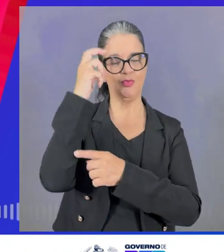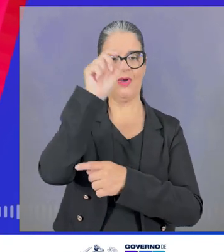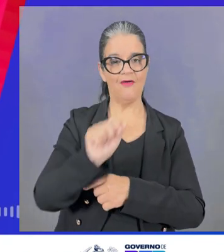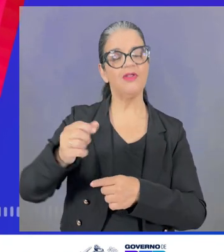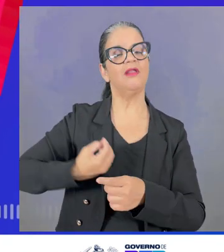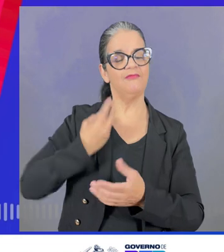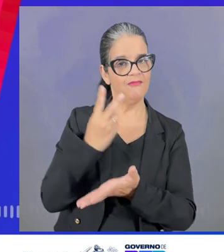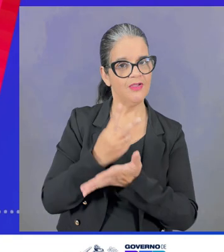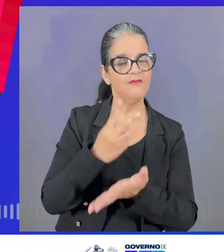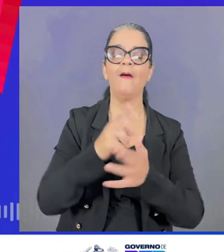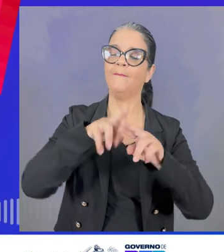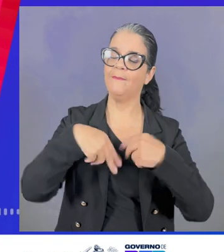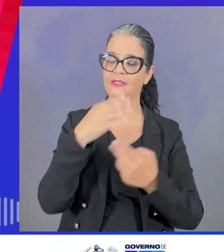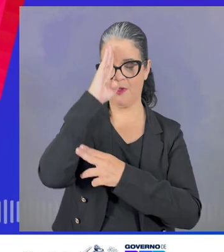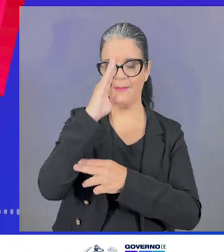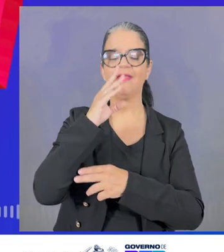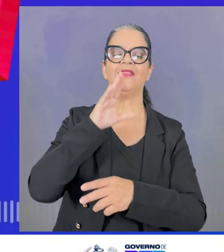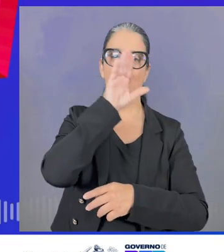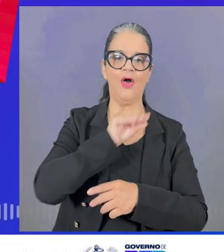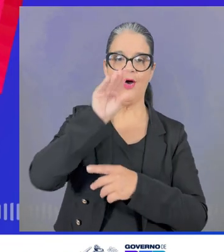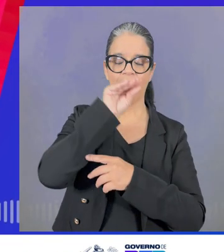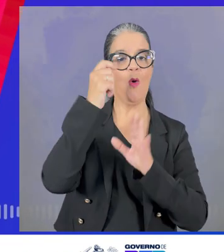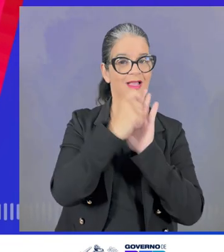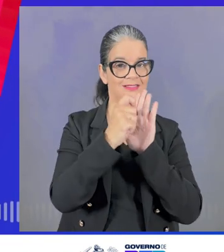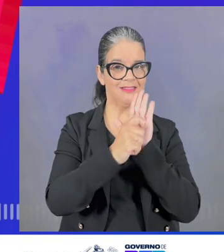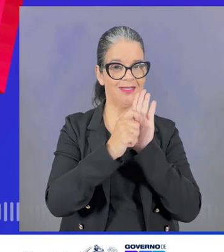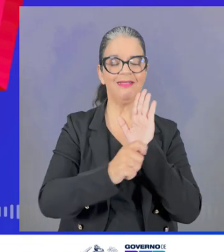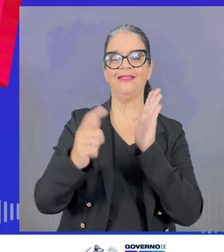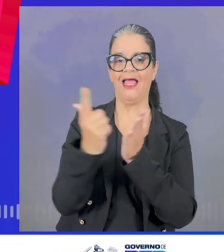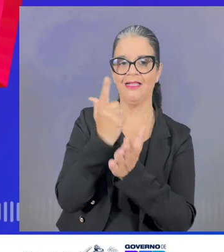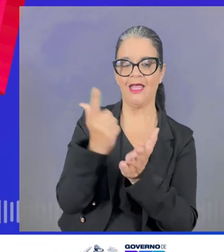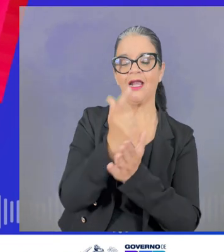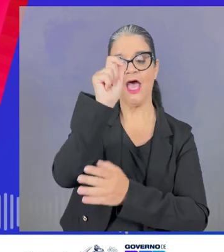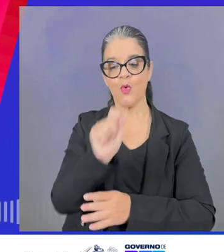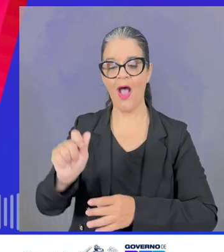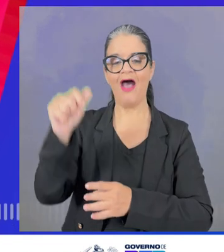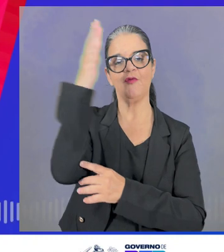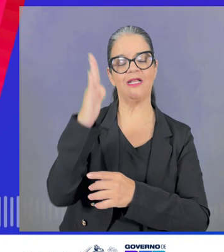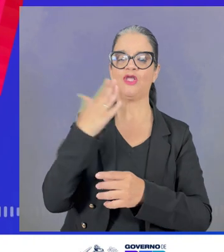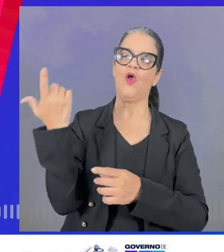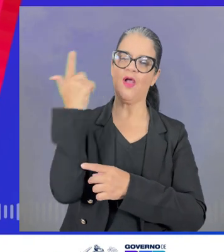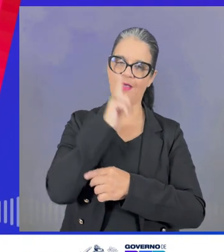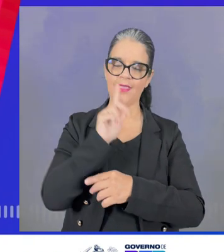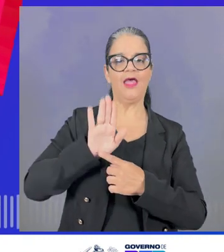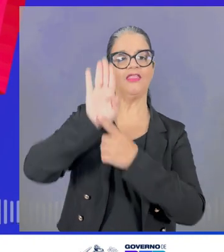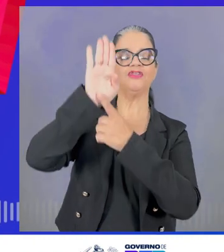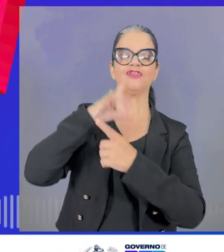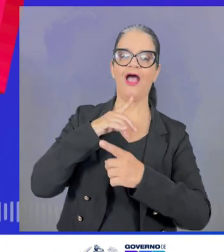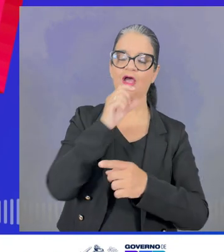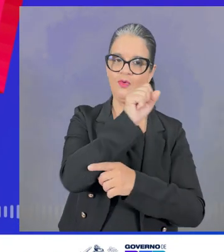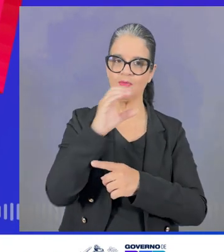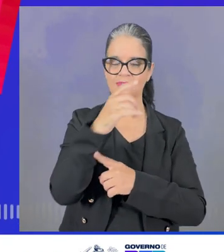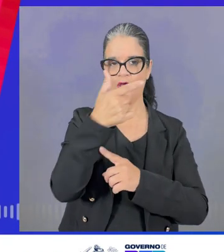principalmente por meio da tradição oral a escrita literária afro--brasileira começou a ganhar destaque no século XX